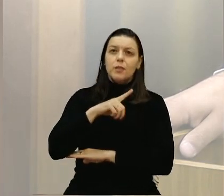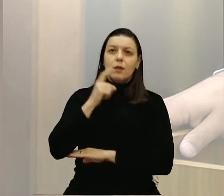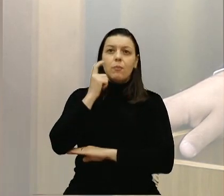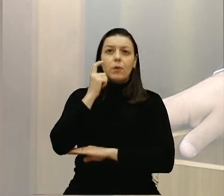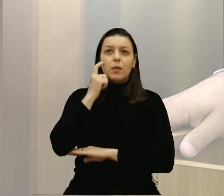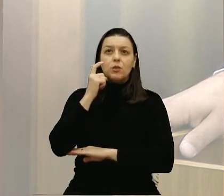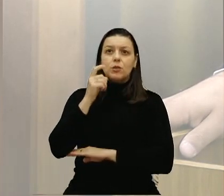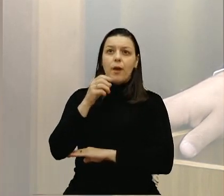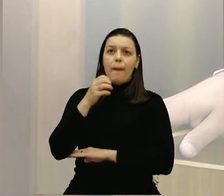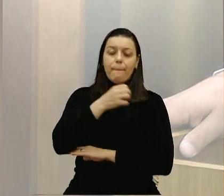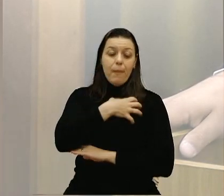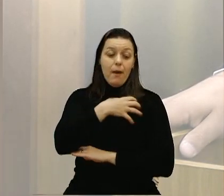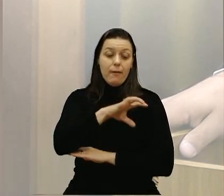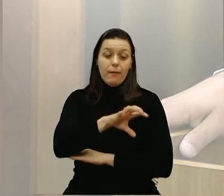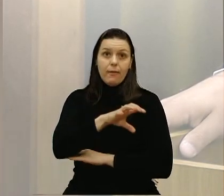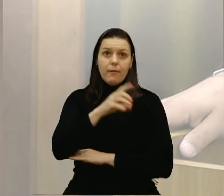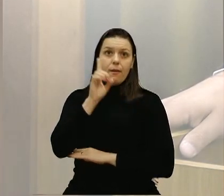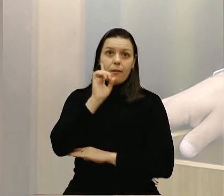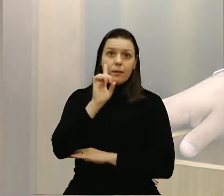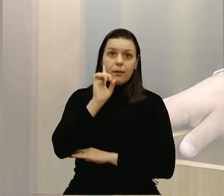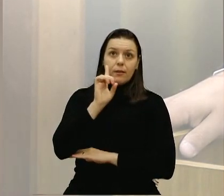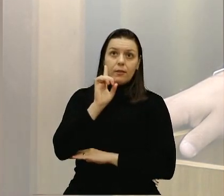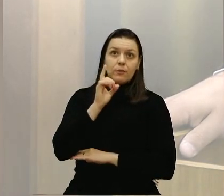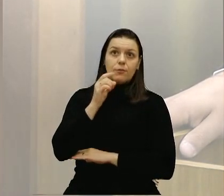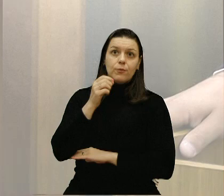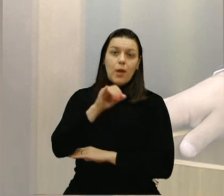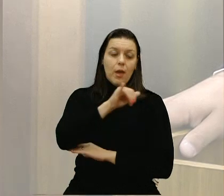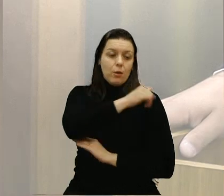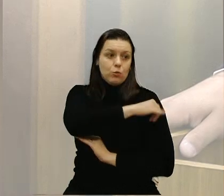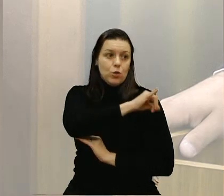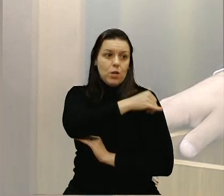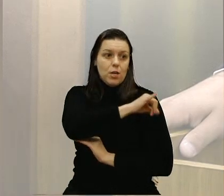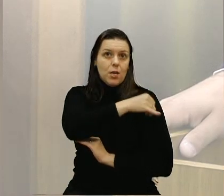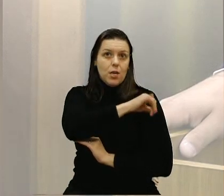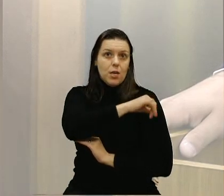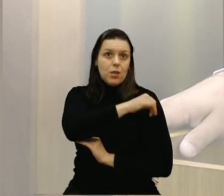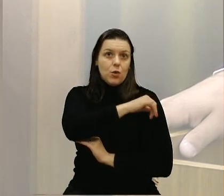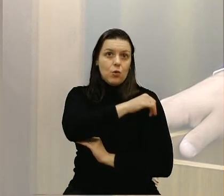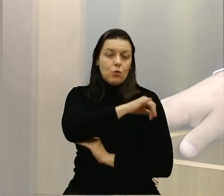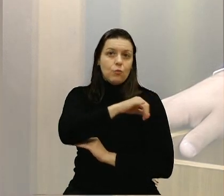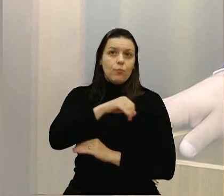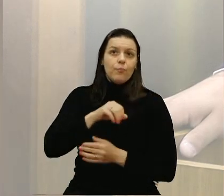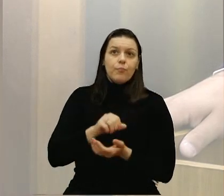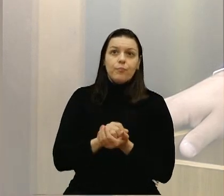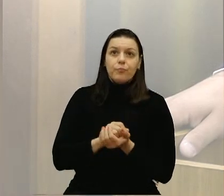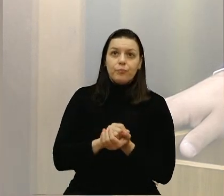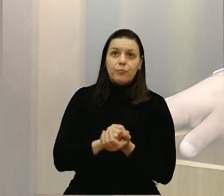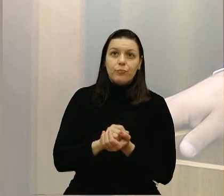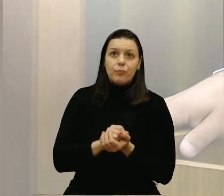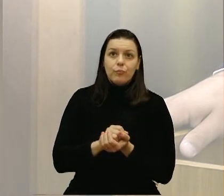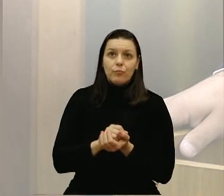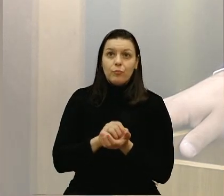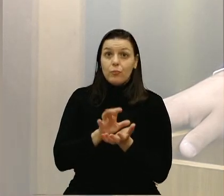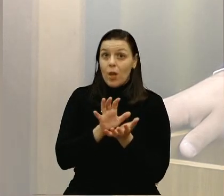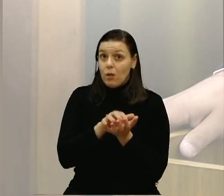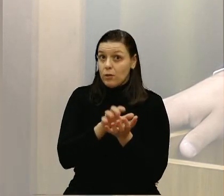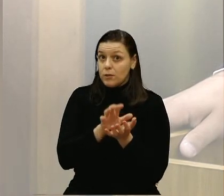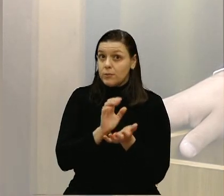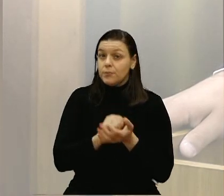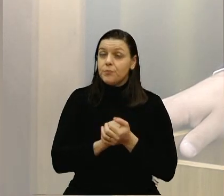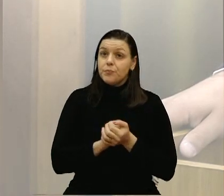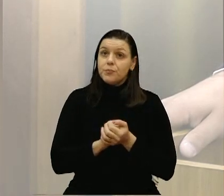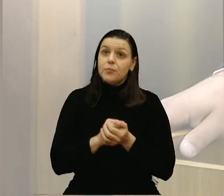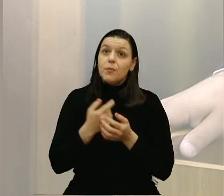a Bahia, o Recife, o Rio de Janeiro, São Paulo. Mas, se nós fizéssemos uma